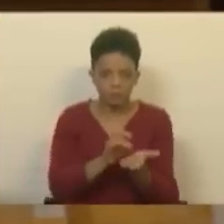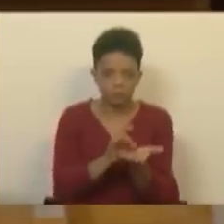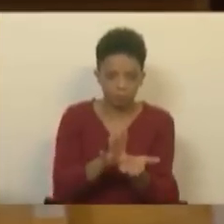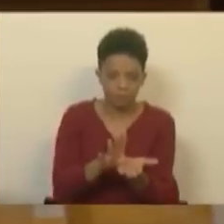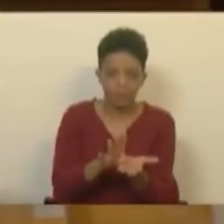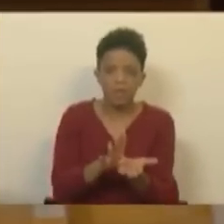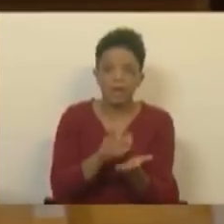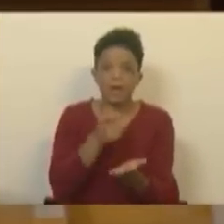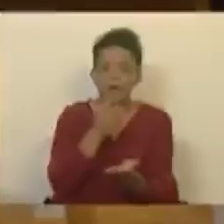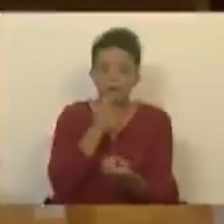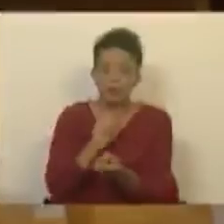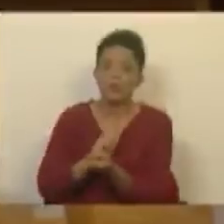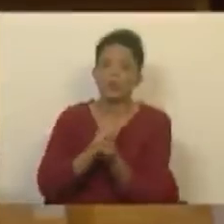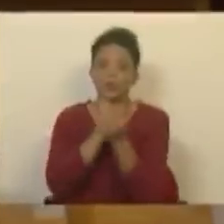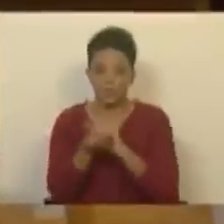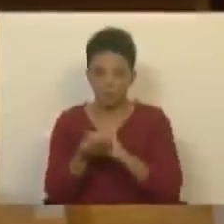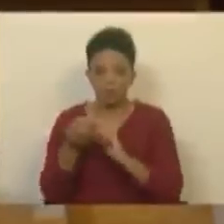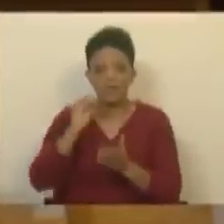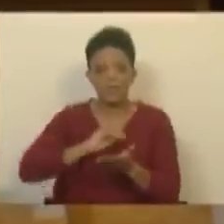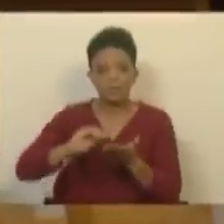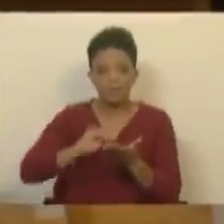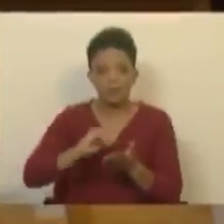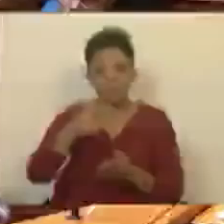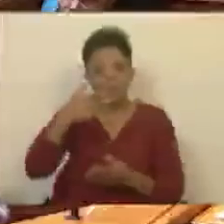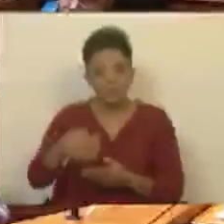a administração da tapa por mim tá assim